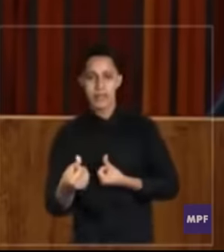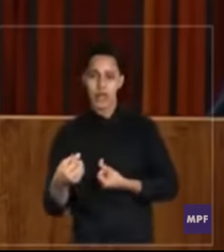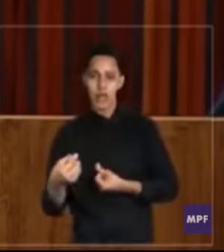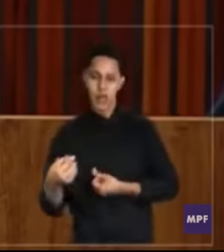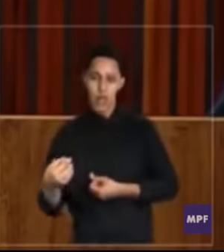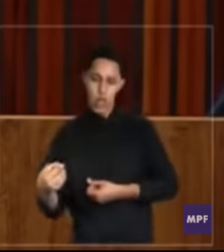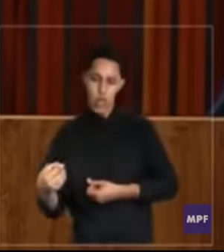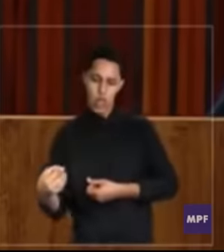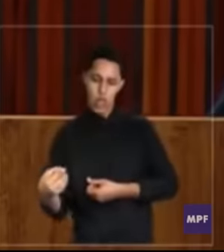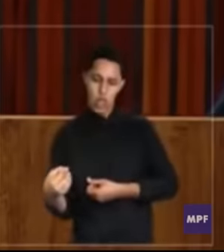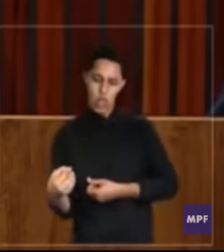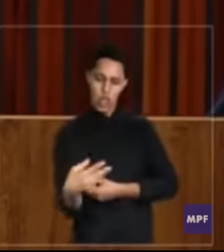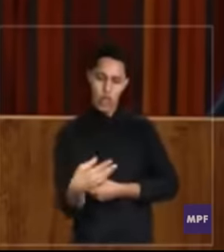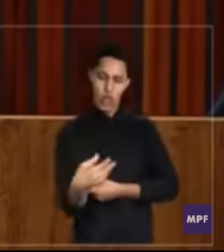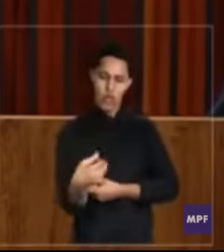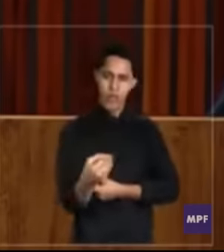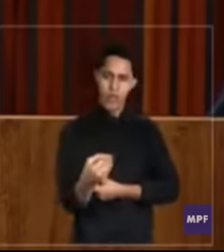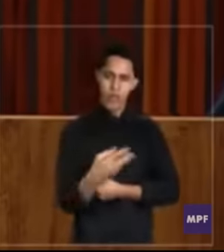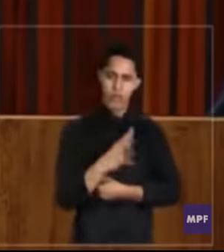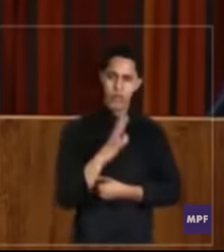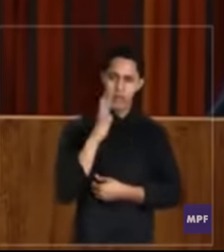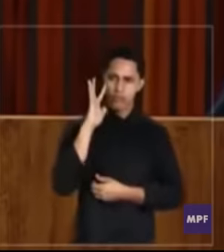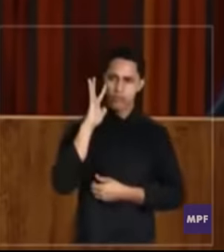etc etc o